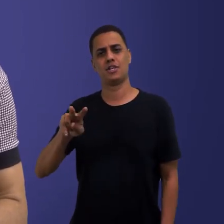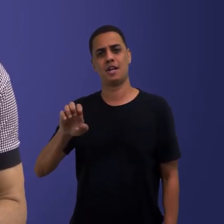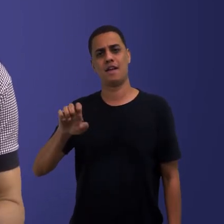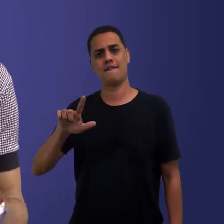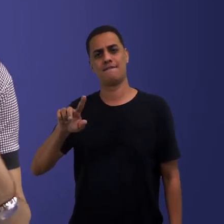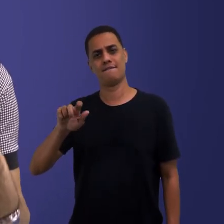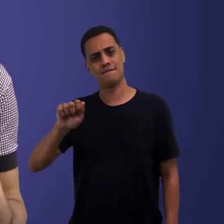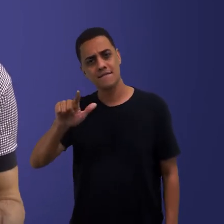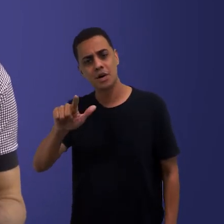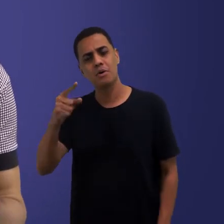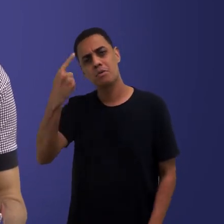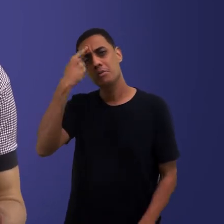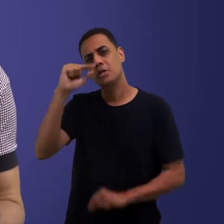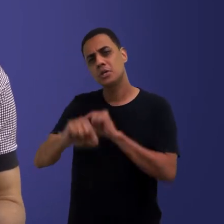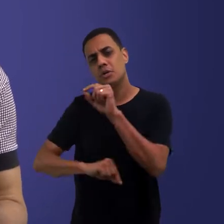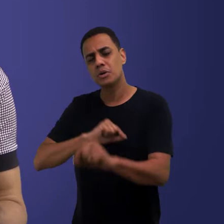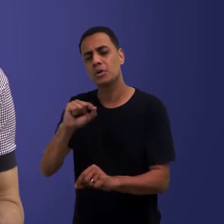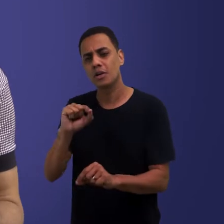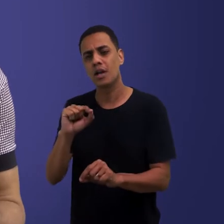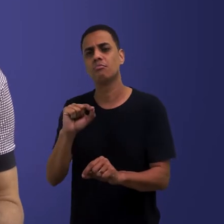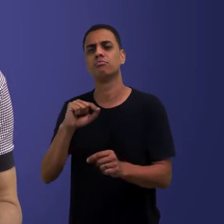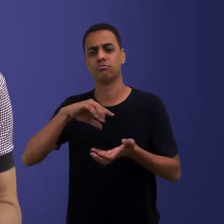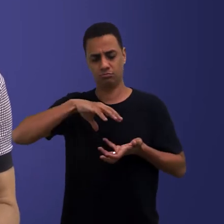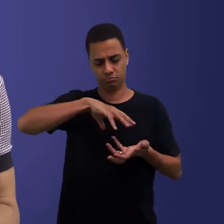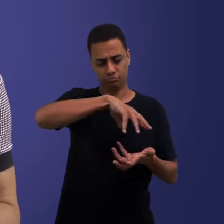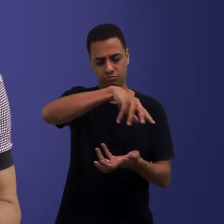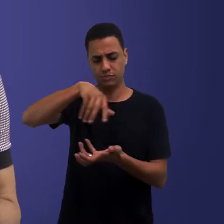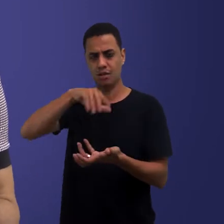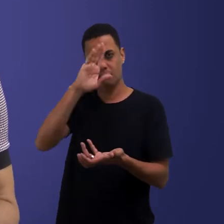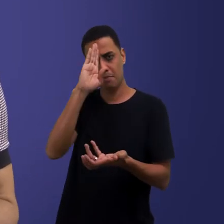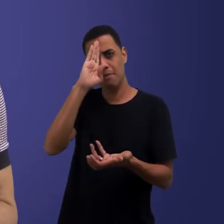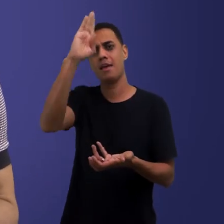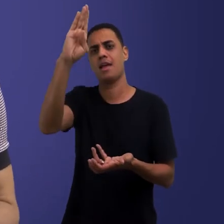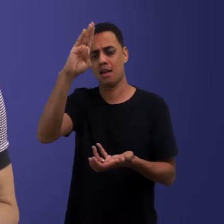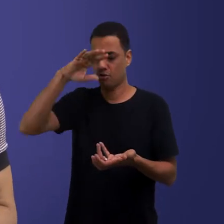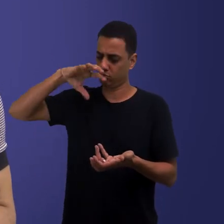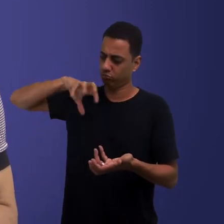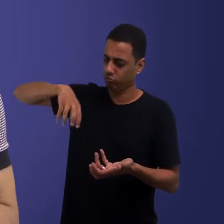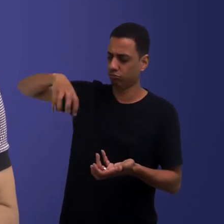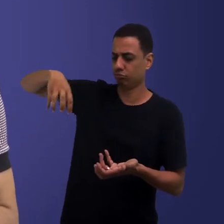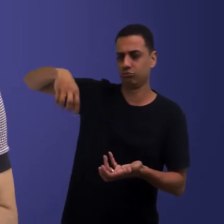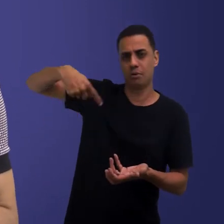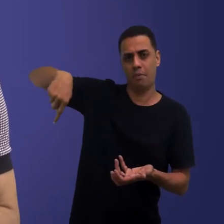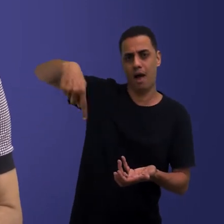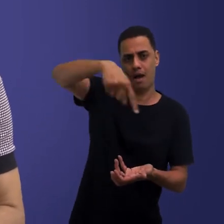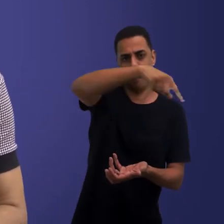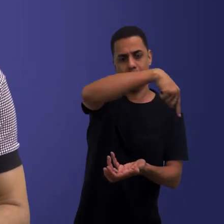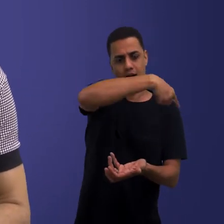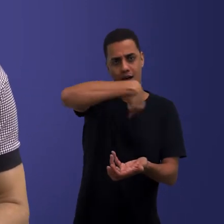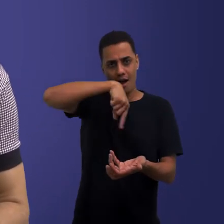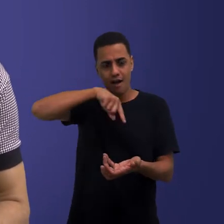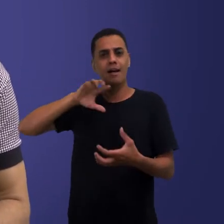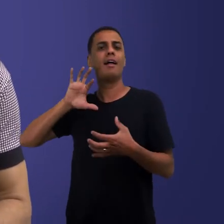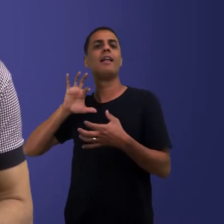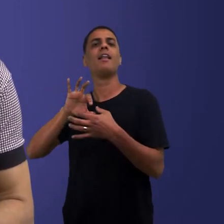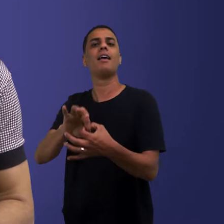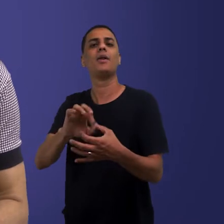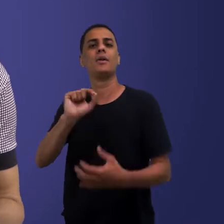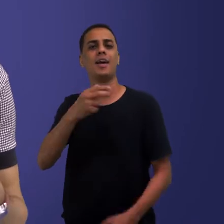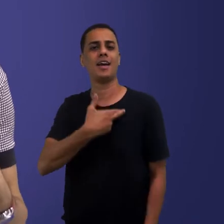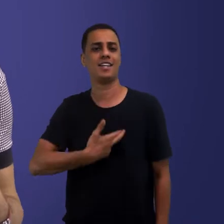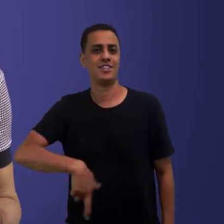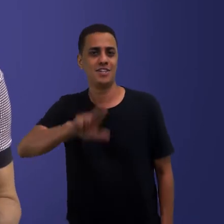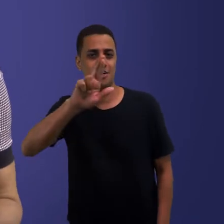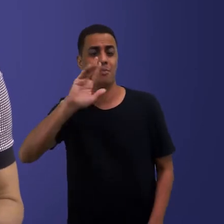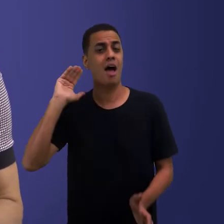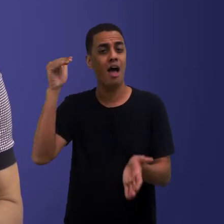medievais, a ideia da Terra no centro do universo conhecido estava em sinergia com os dogmas da religião dominante,